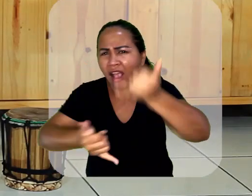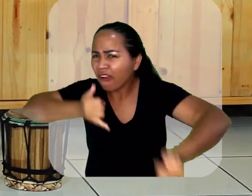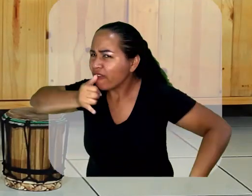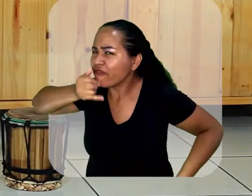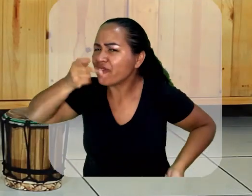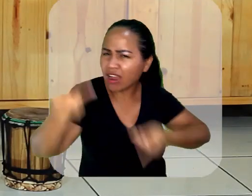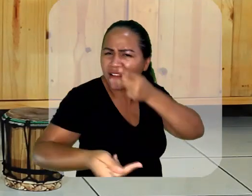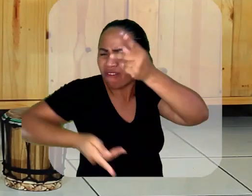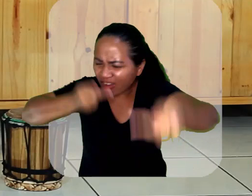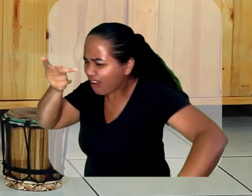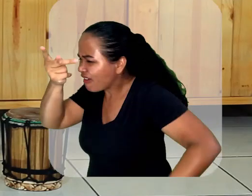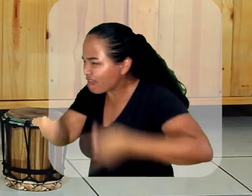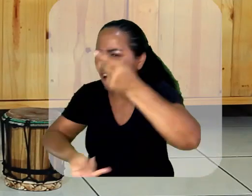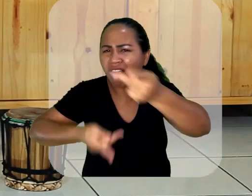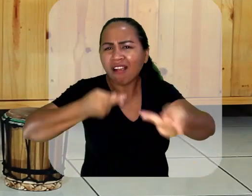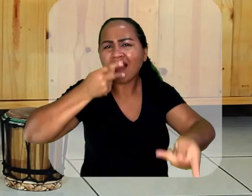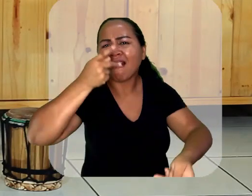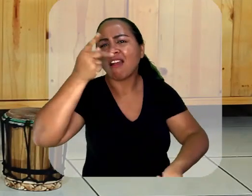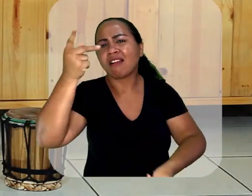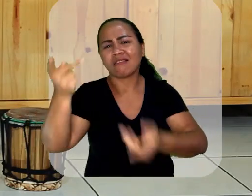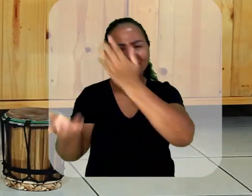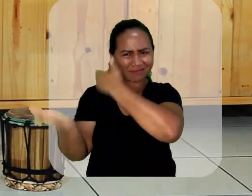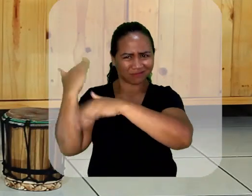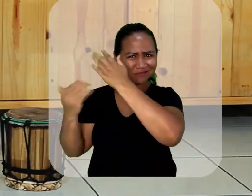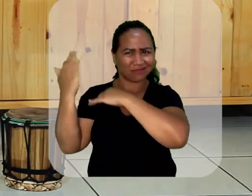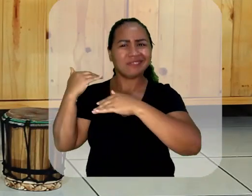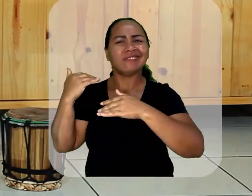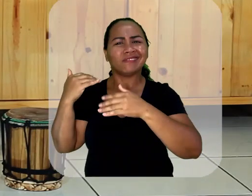foi engaiolado no cedo da vida.